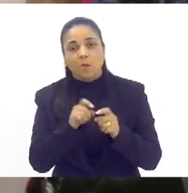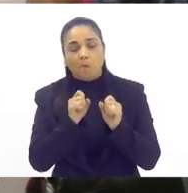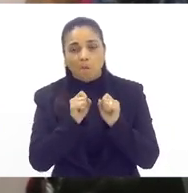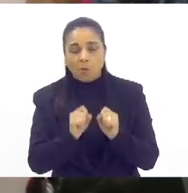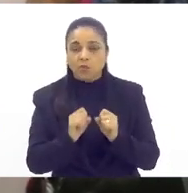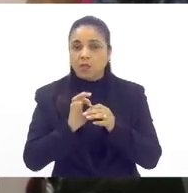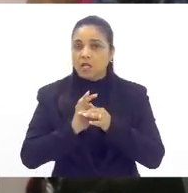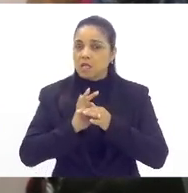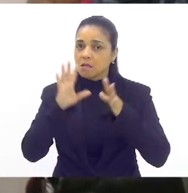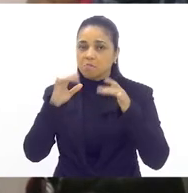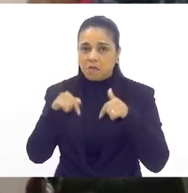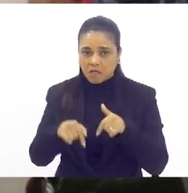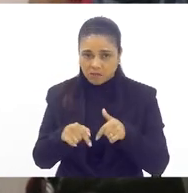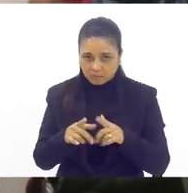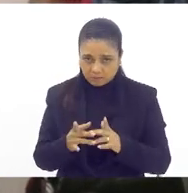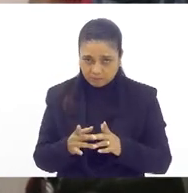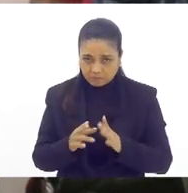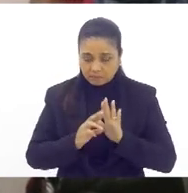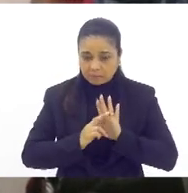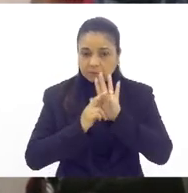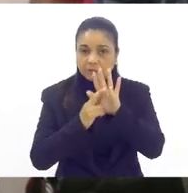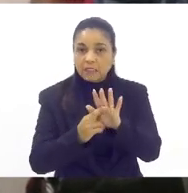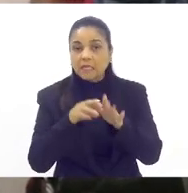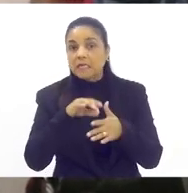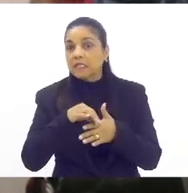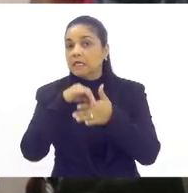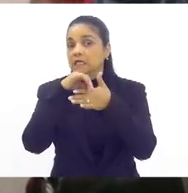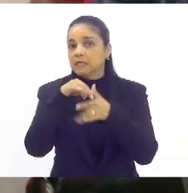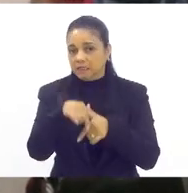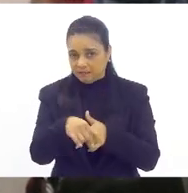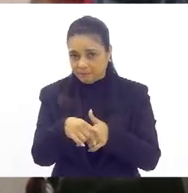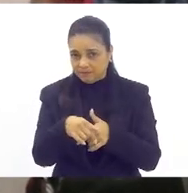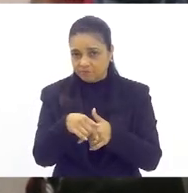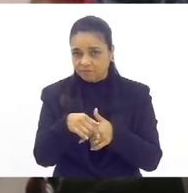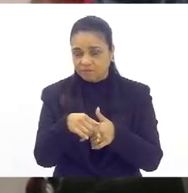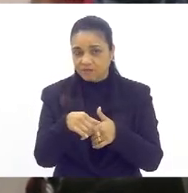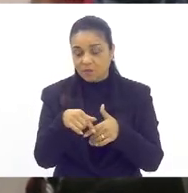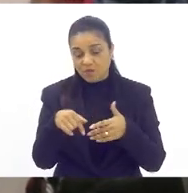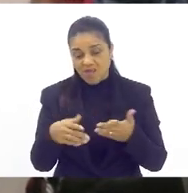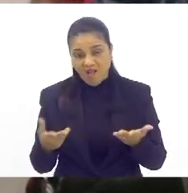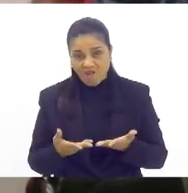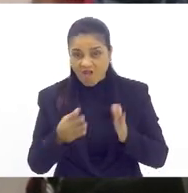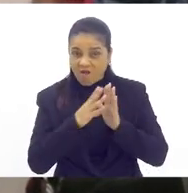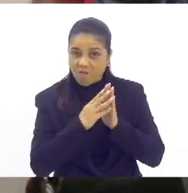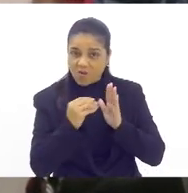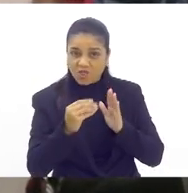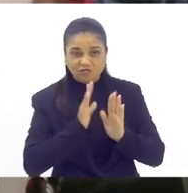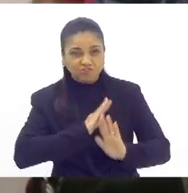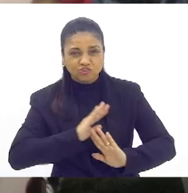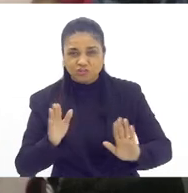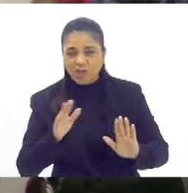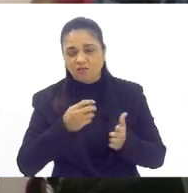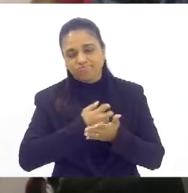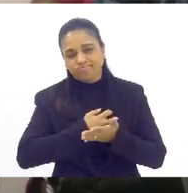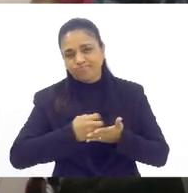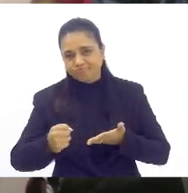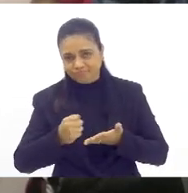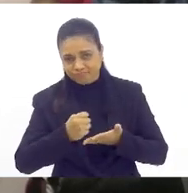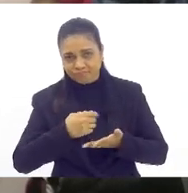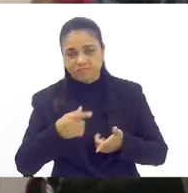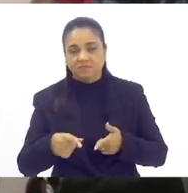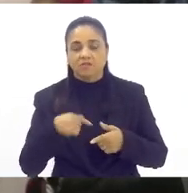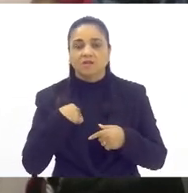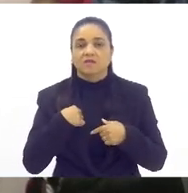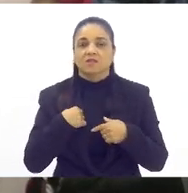o poder deliberativo é esse modelo é um modelo que se esgotou e a gente vê pela falência dele pela